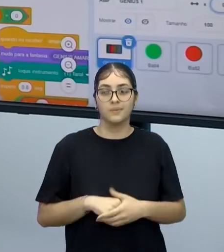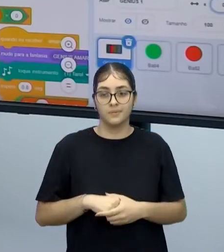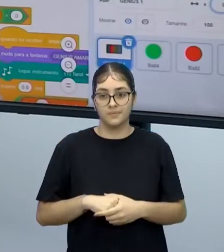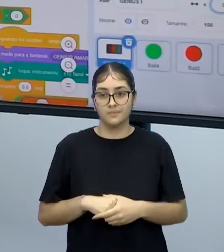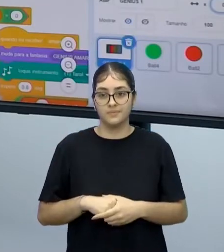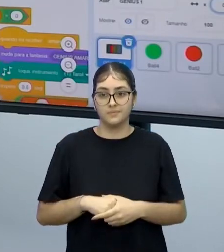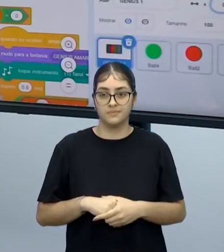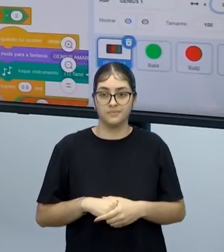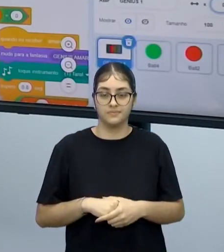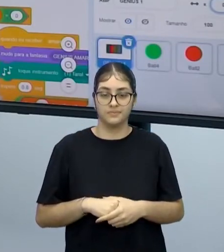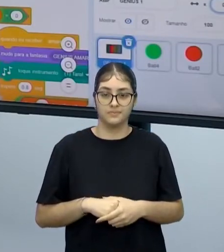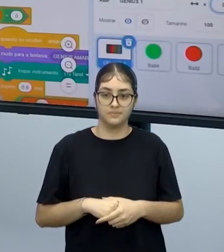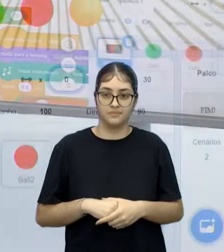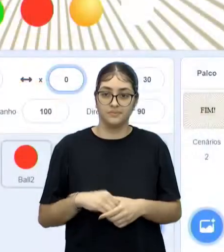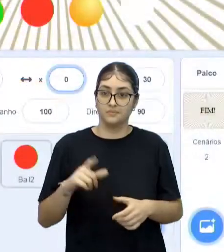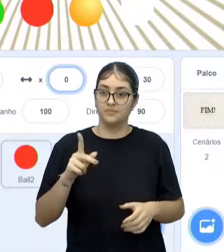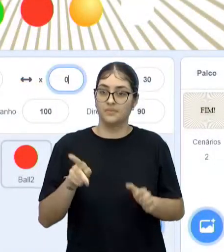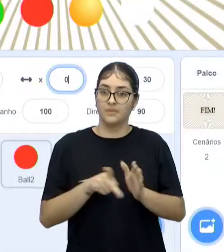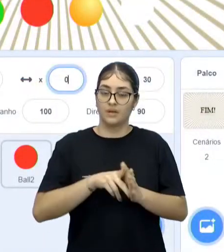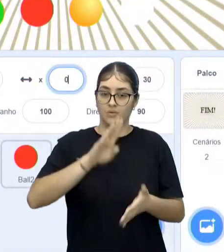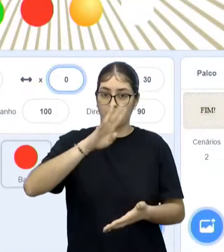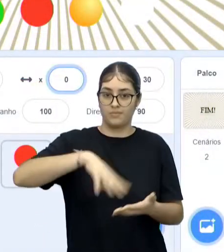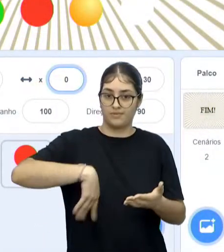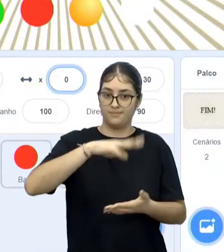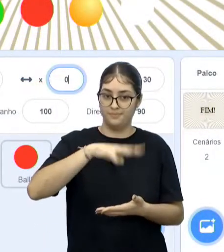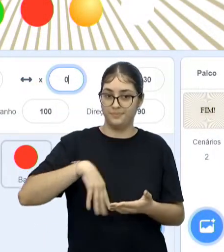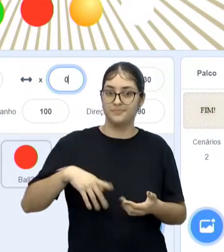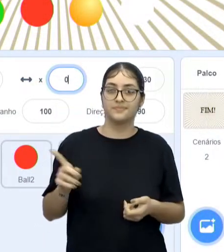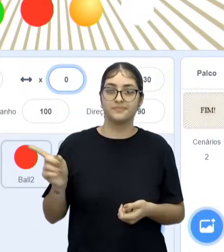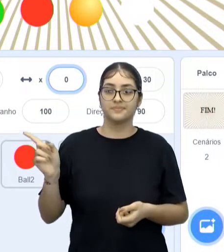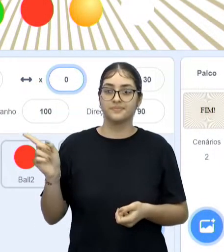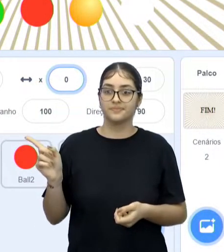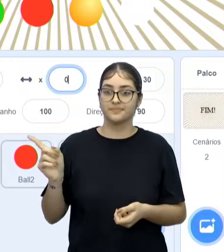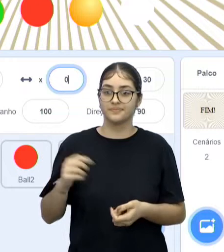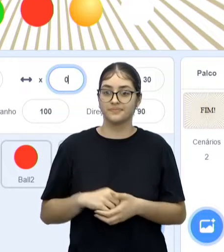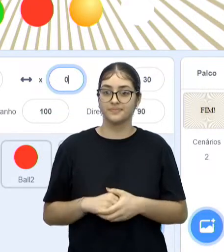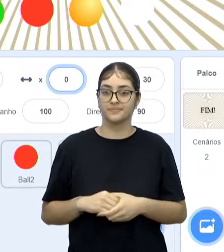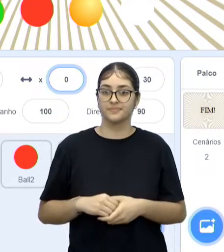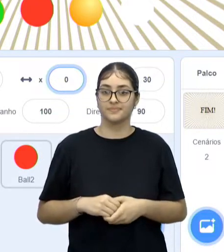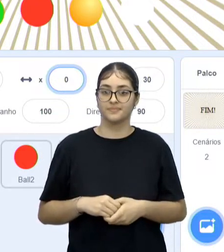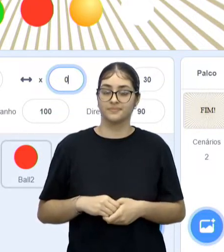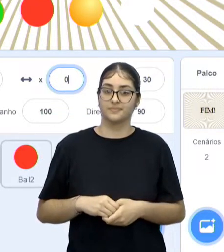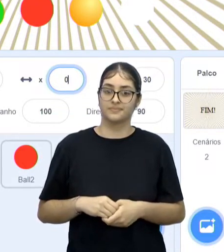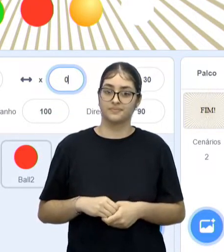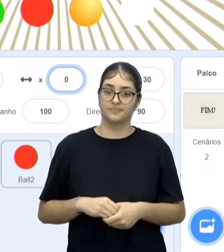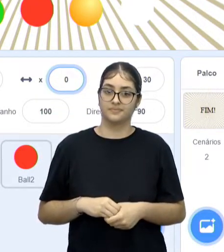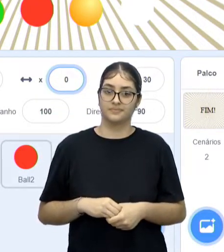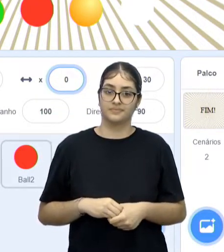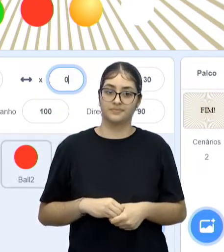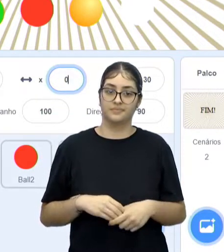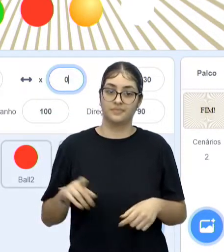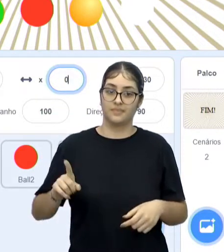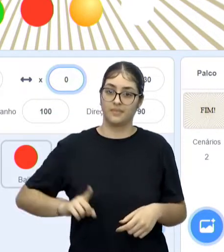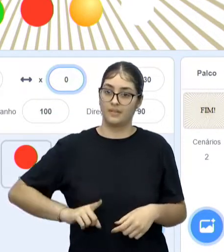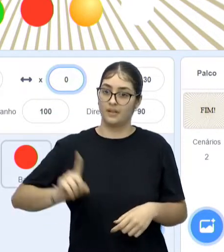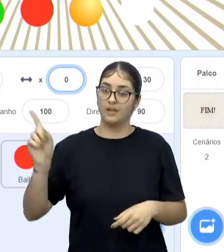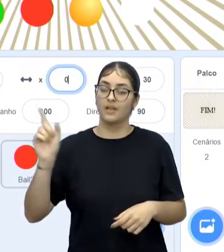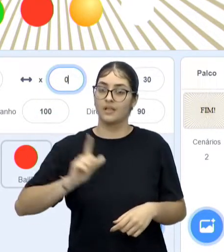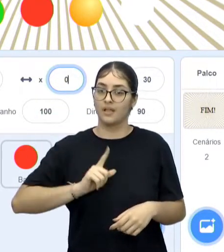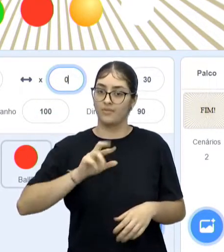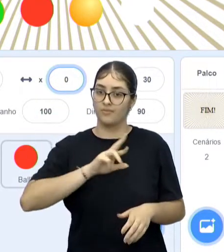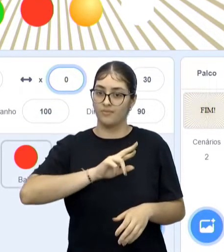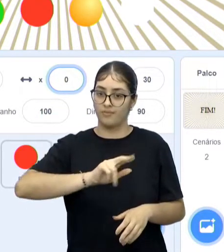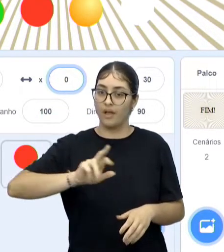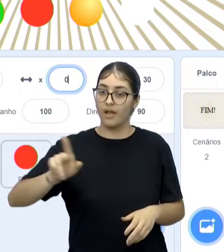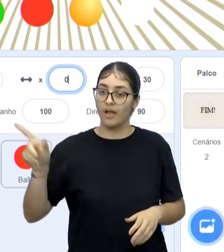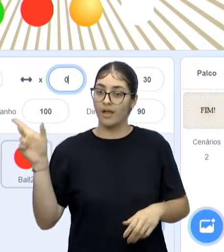já apareceu a programação aí na tela. Então vamos lá. Vivi, olha só. Essa daí é a programação do Genius, né,